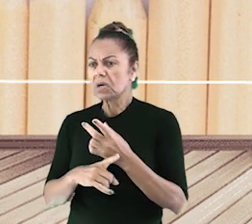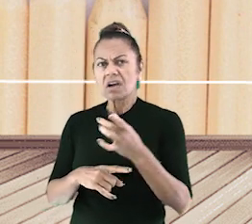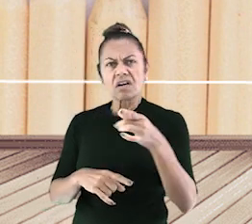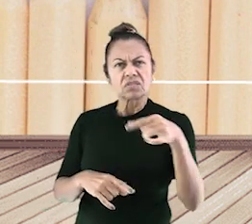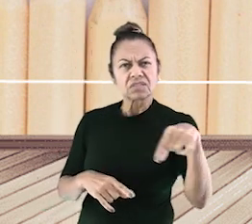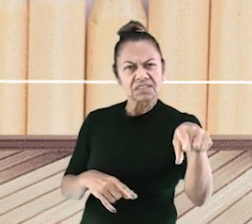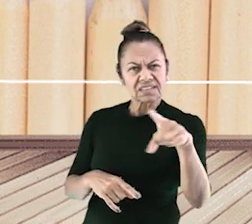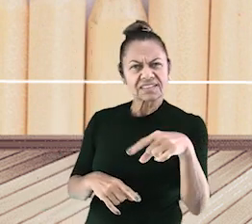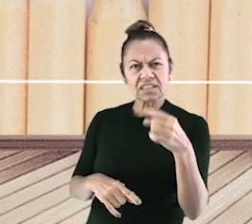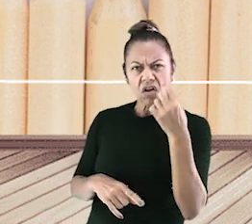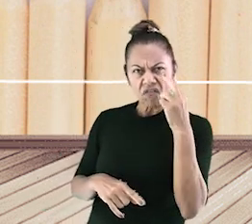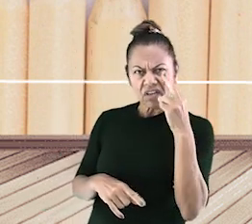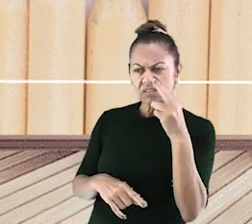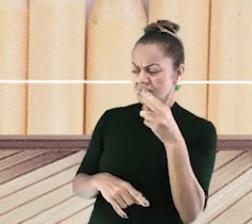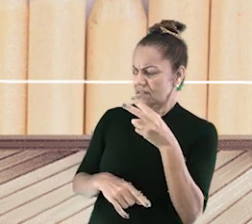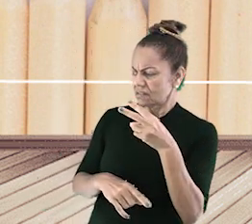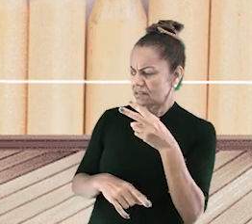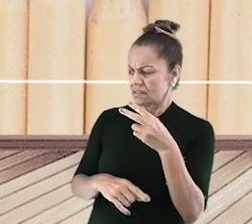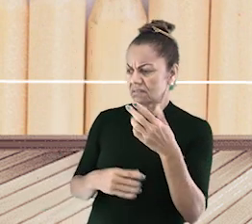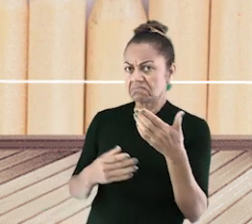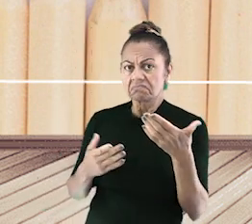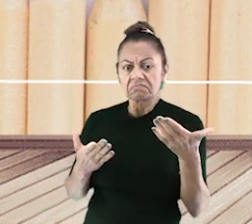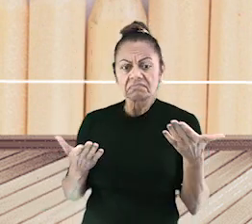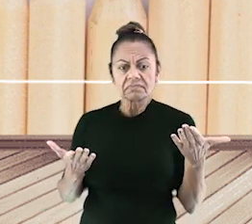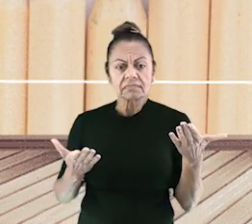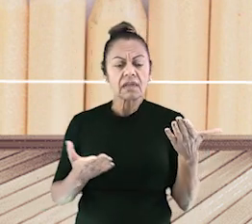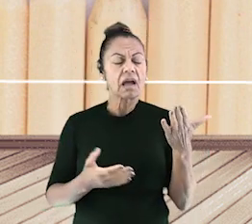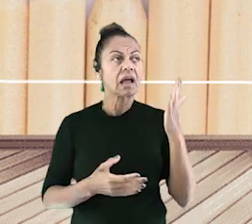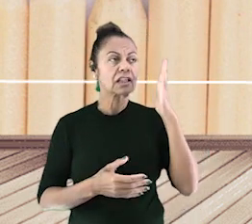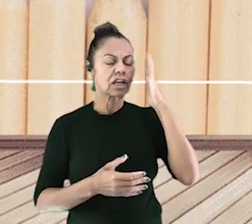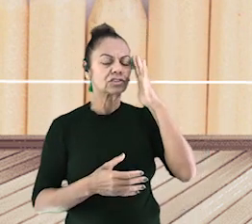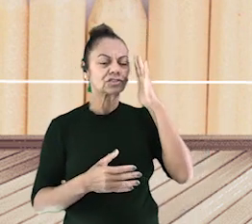caixa? Ah, entendi.